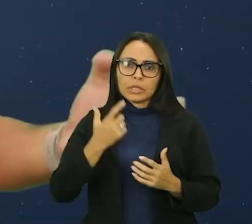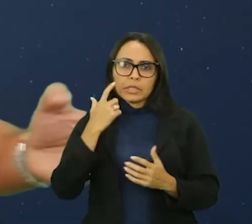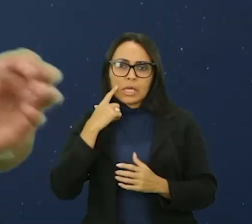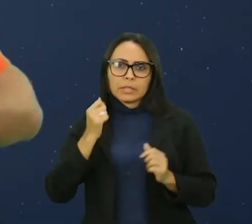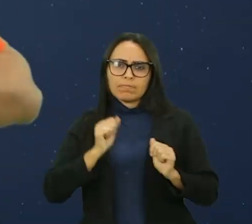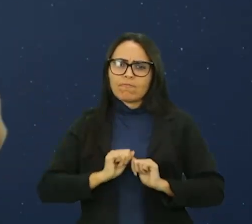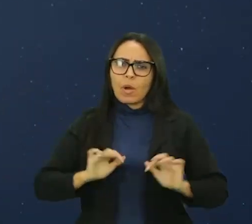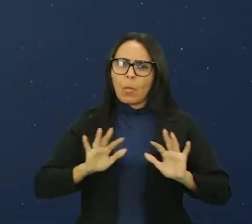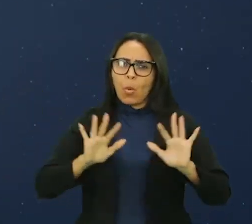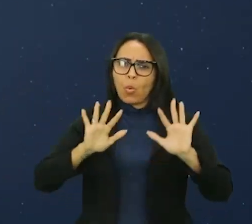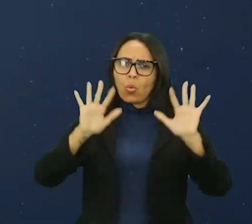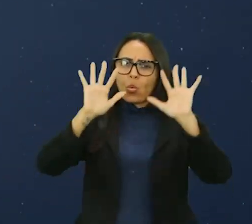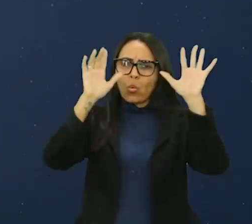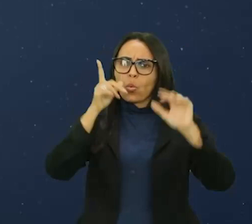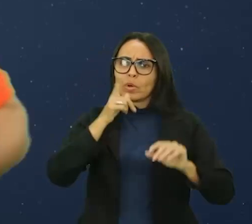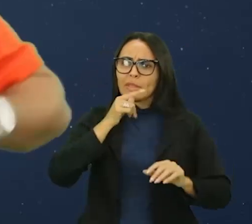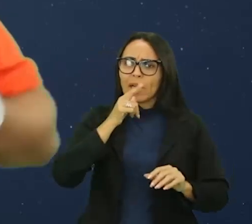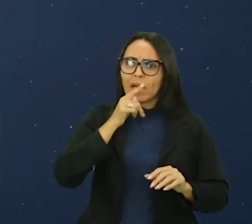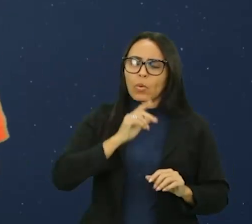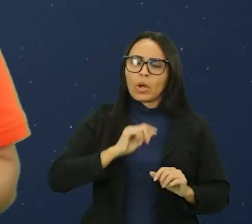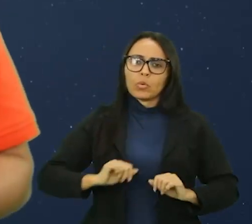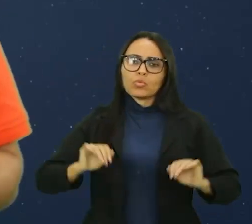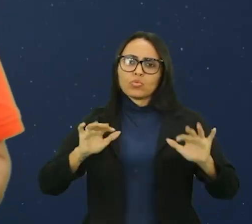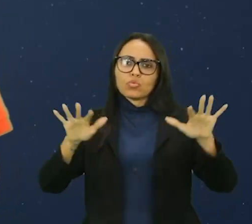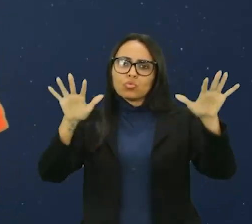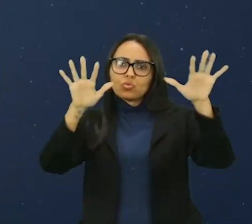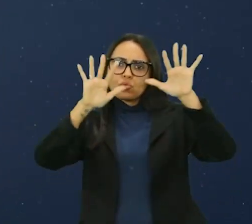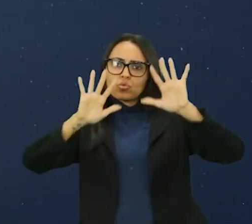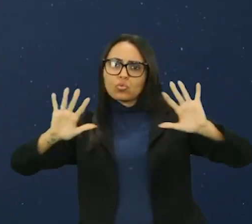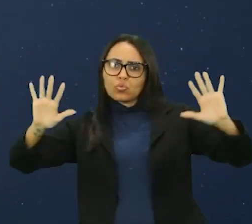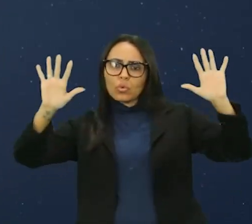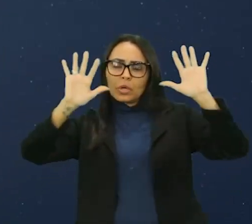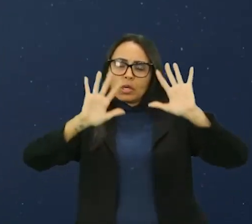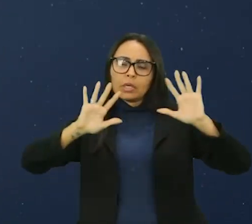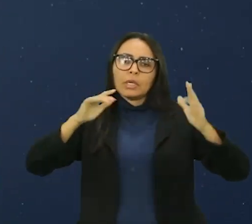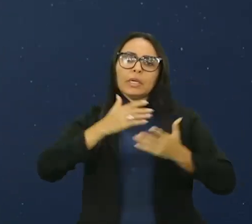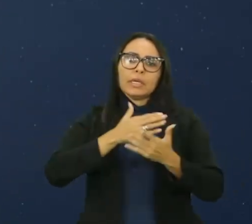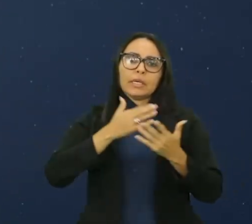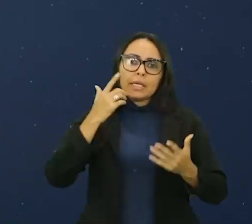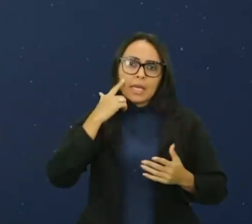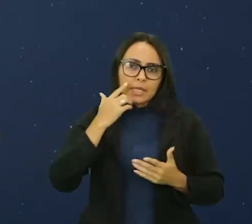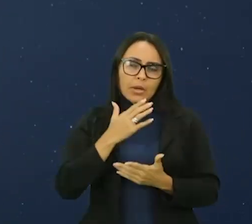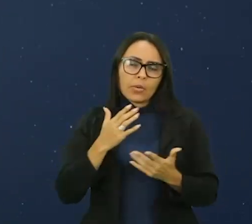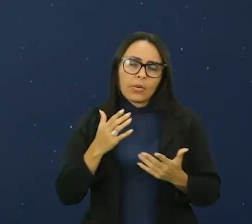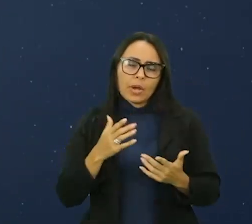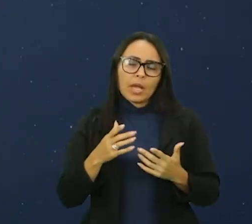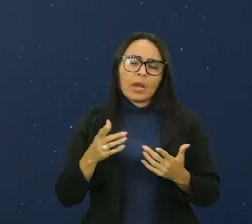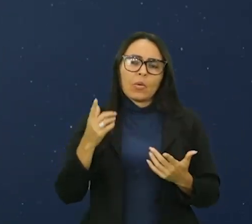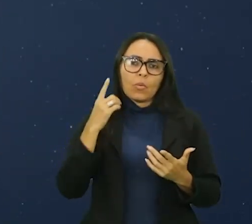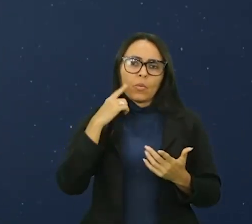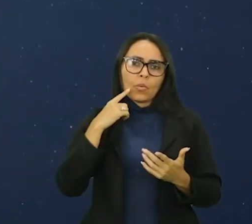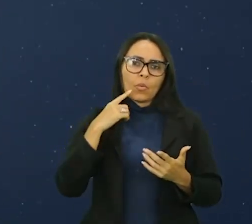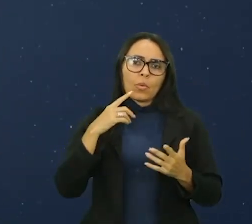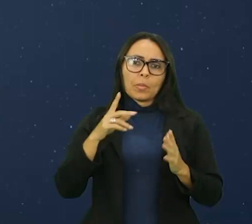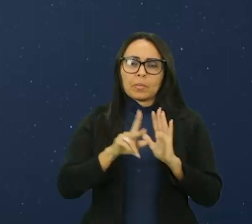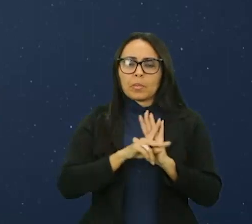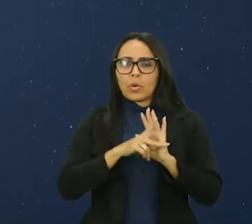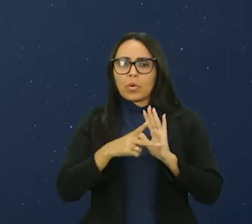vapor de água presente no ar. Perceba que a água, em forma de vapor, é um elemento importantíssimo